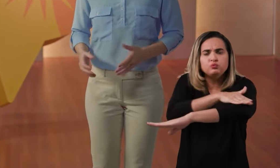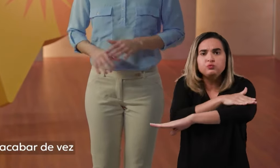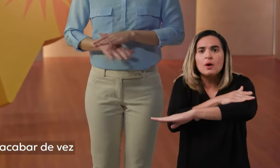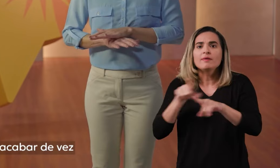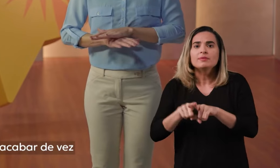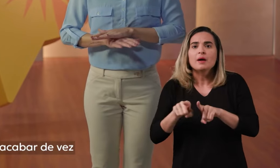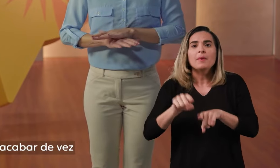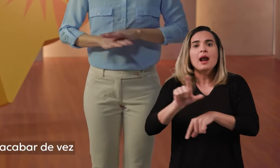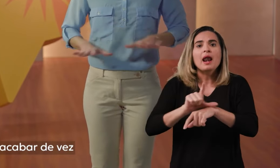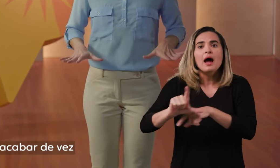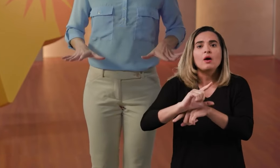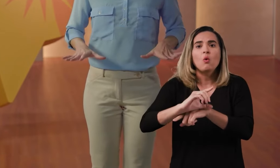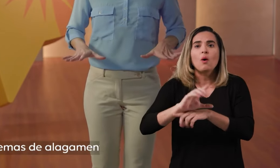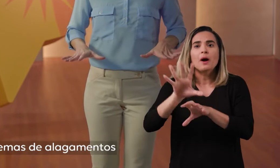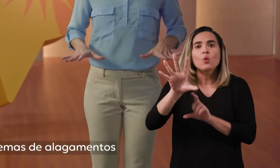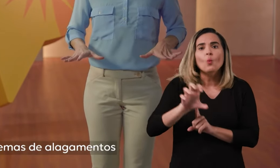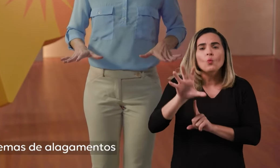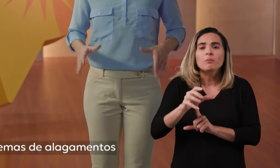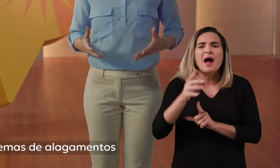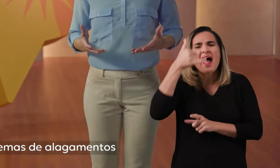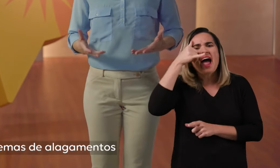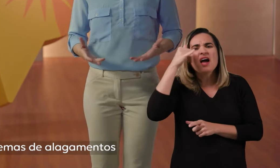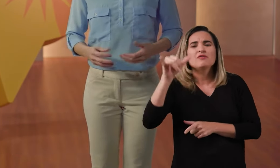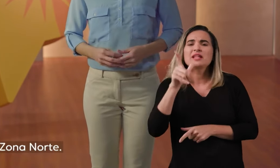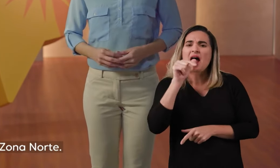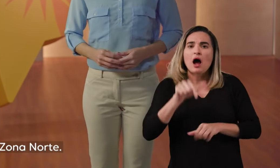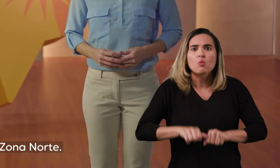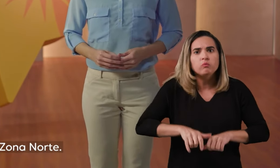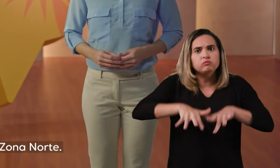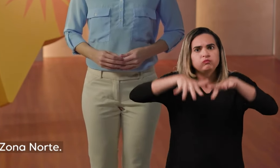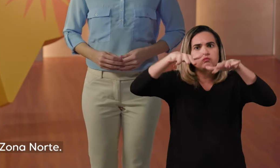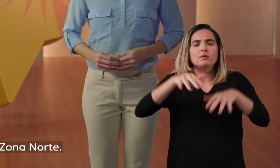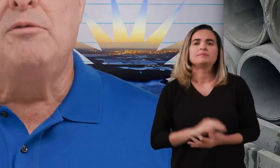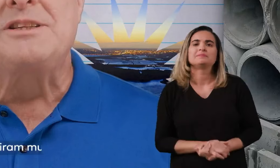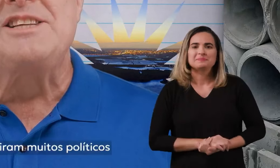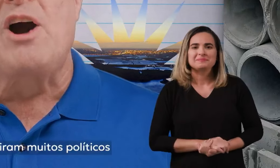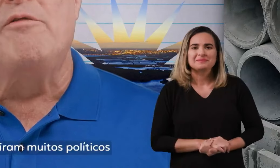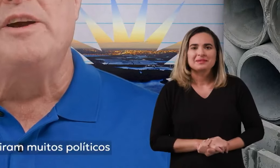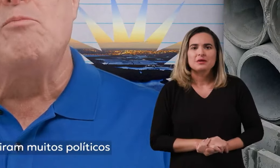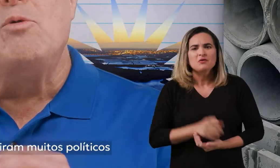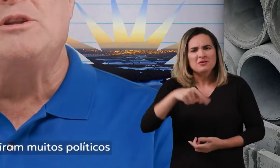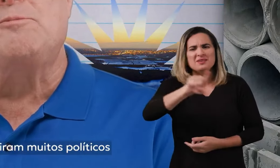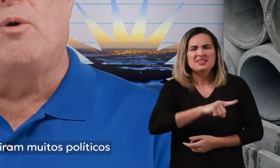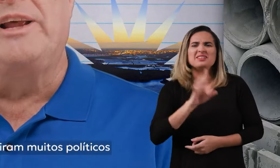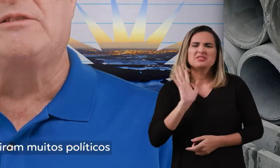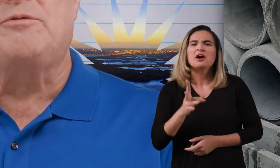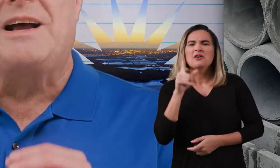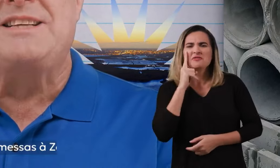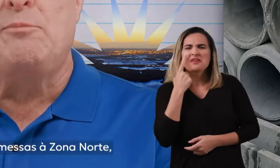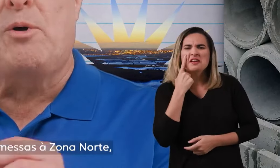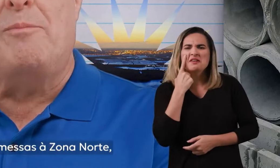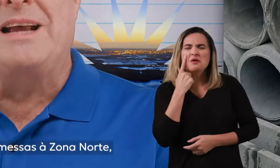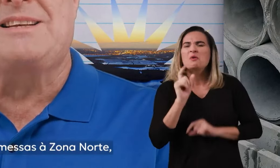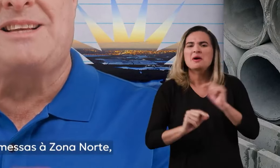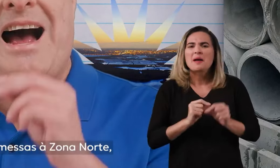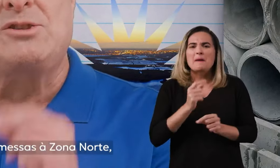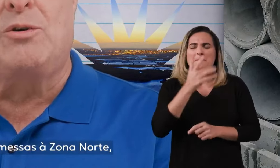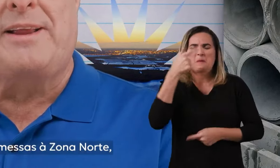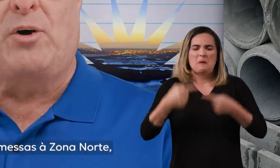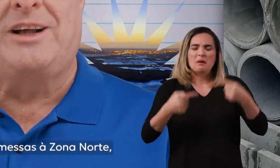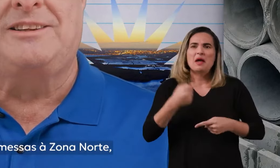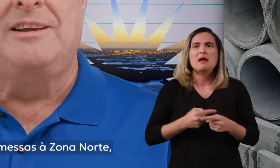captação para acabar de vez com os problemas de alagamentos na Zona Norte. Vocês já ouviram muitos políticos fazendo promessas